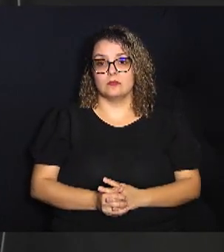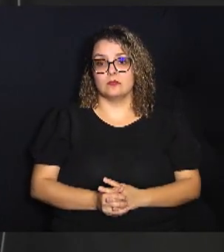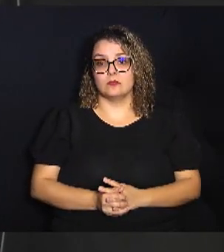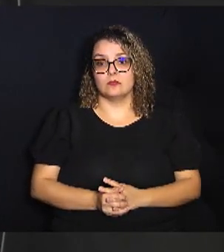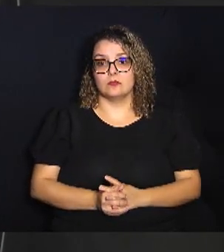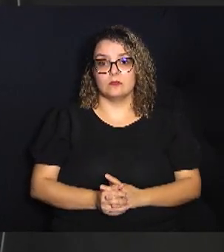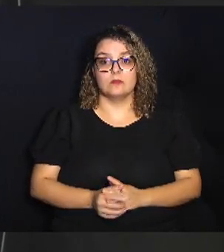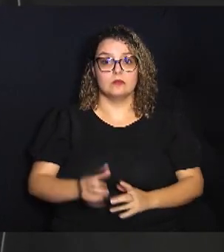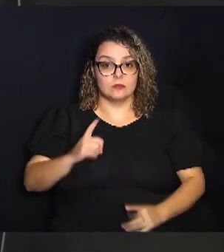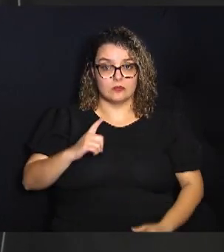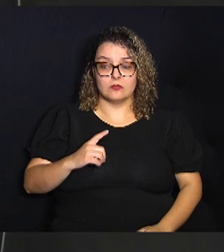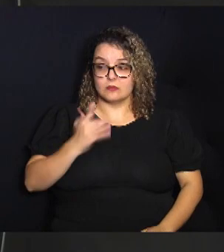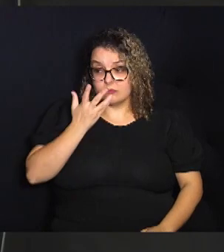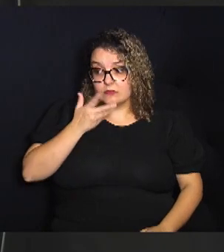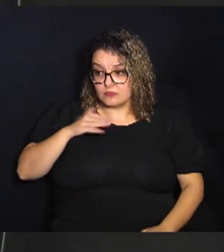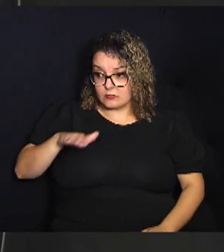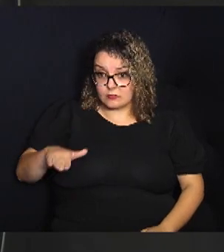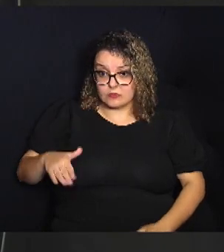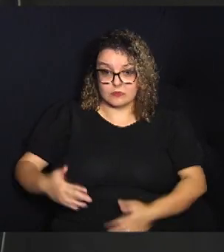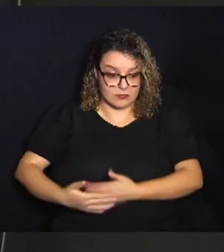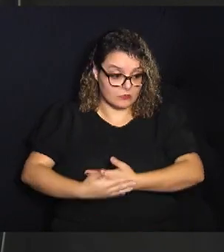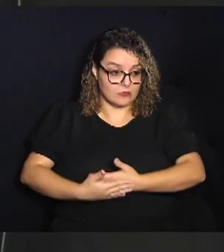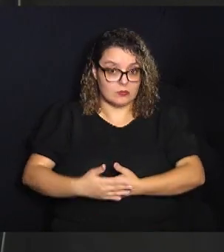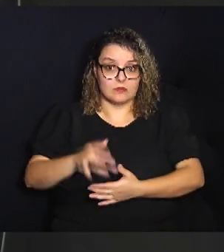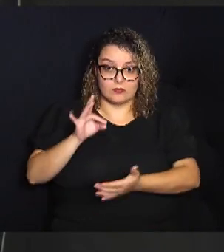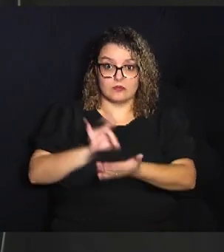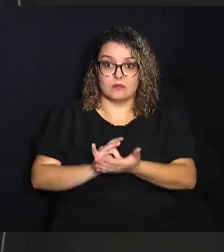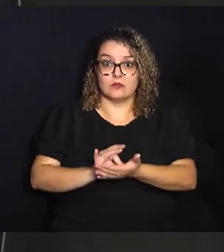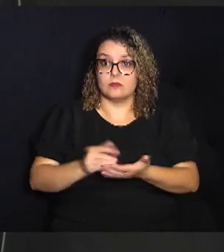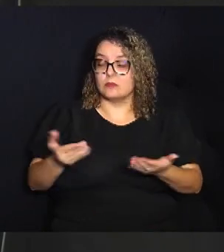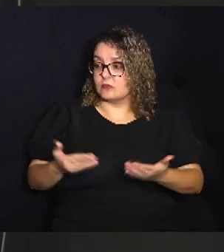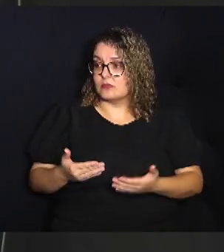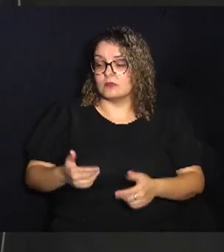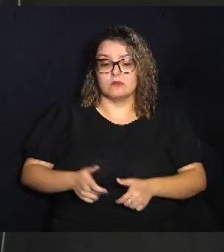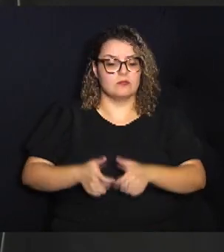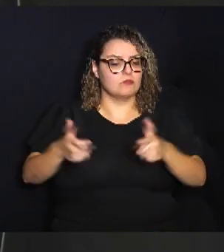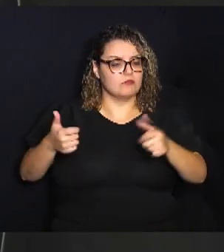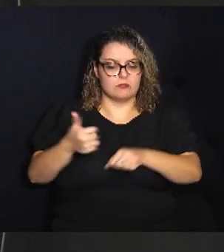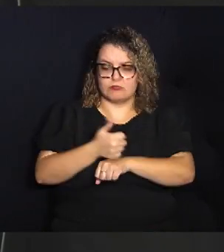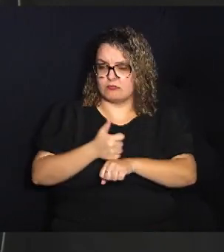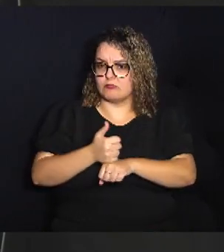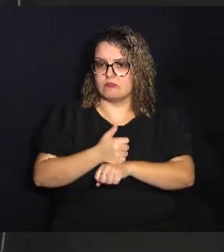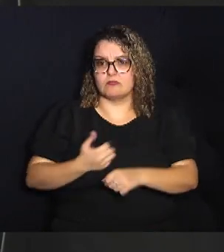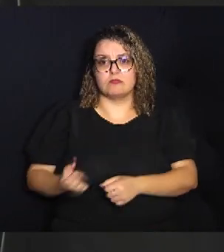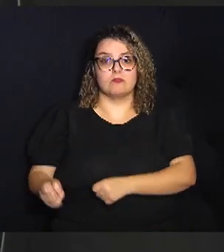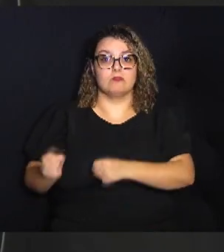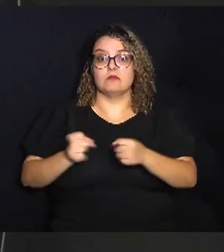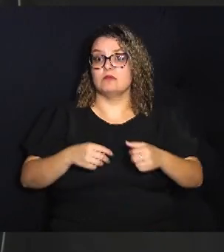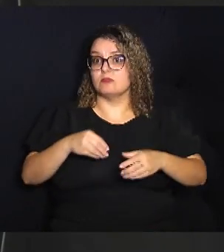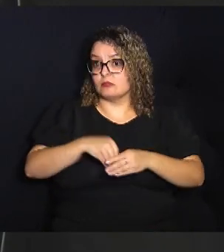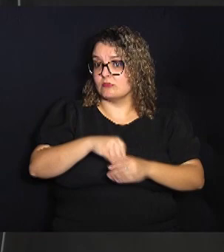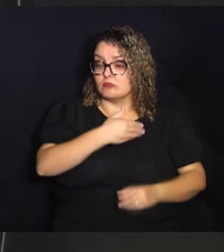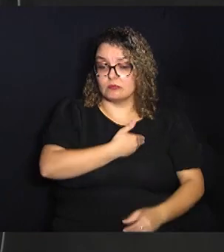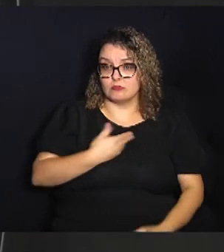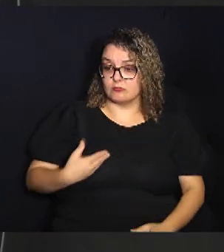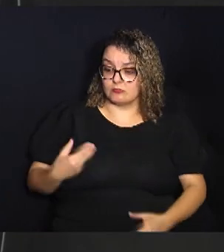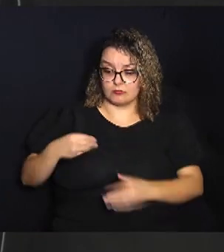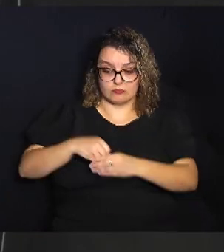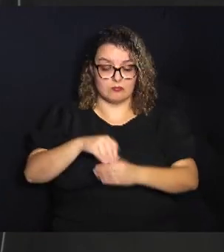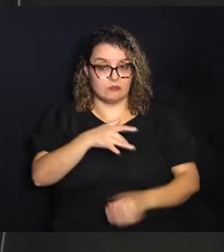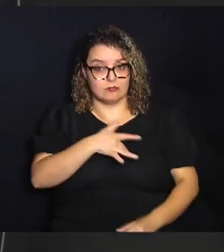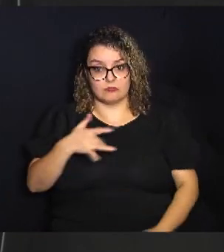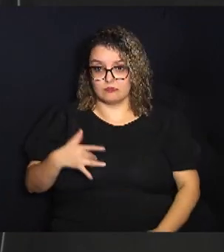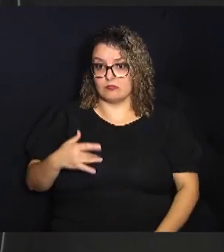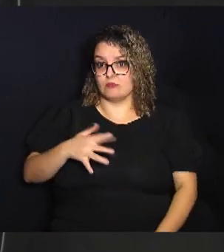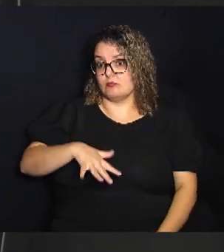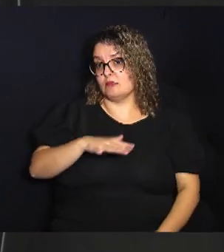colo, literalmente. Hoje, exerce grandes profissões dentro do poder público, dentro da saúde, dentro da